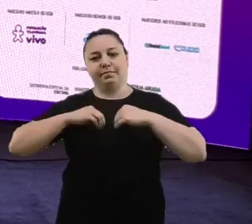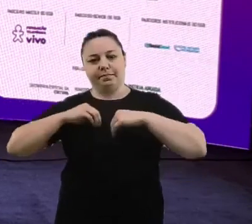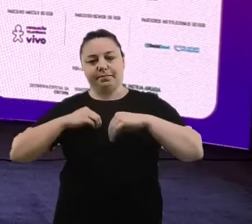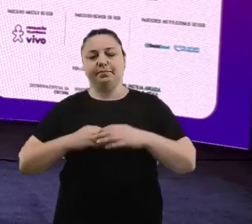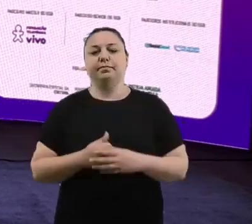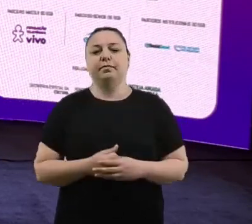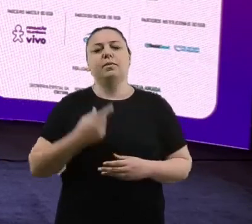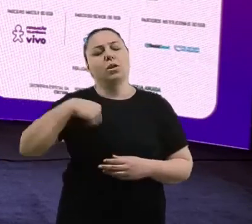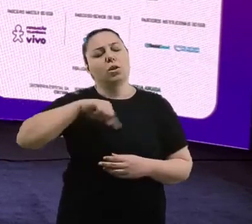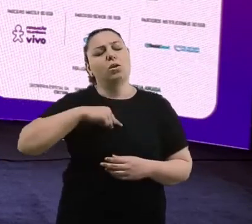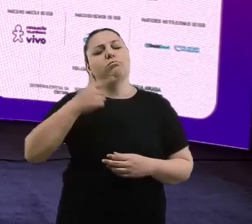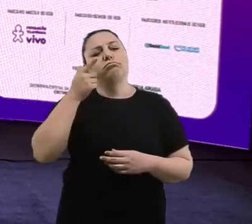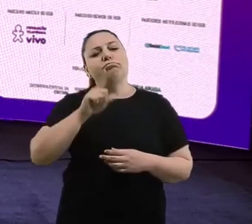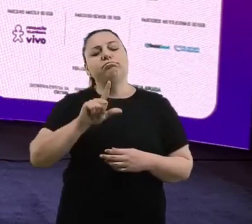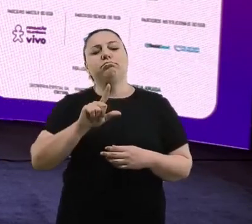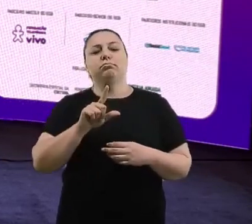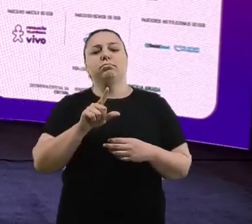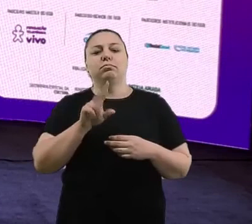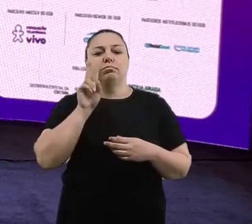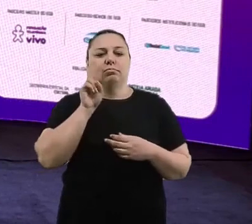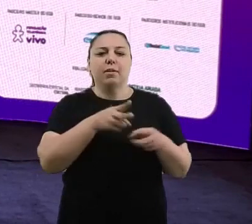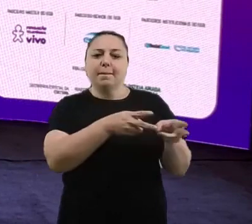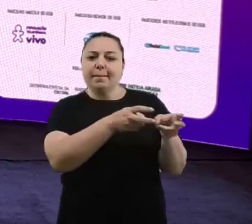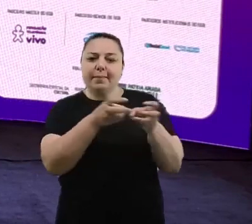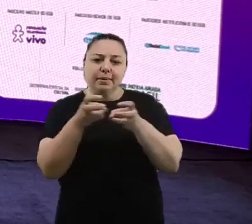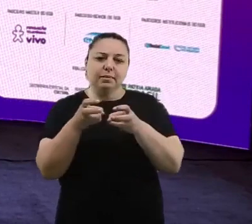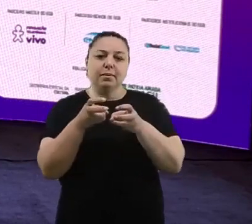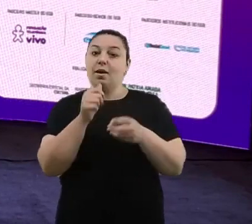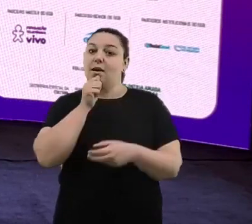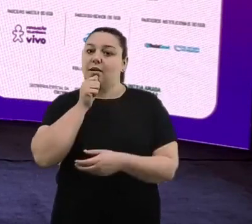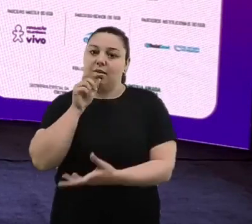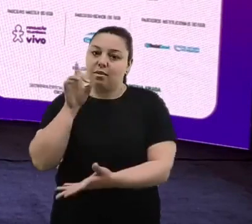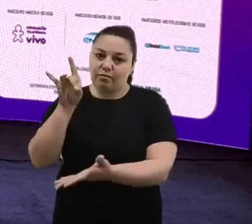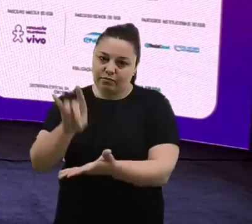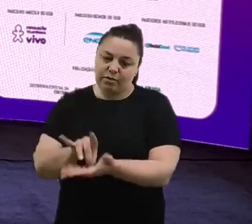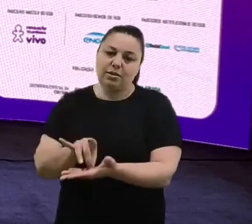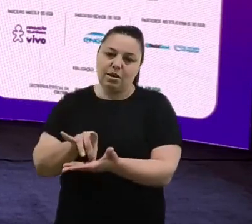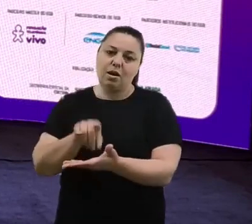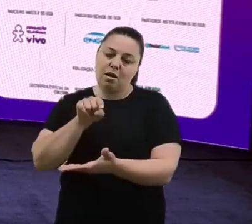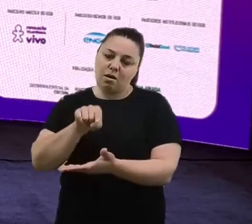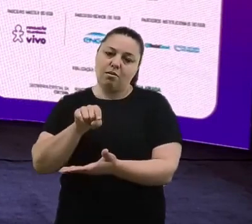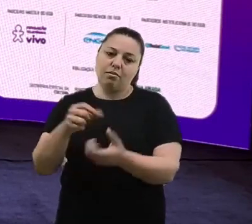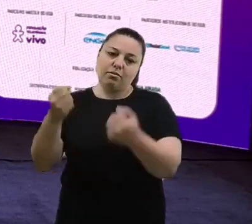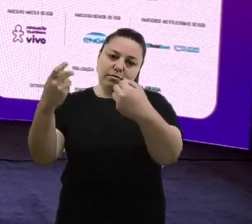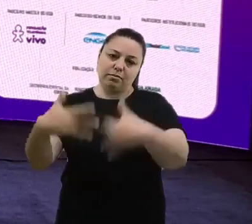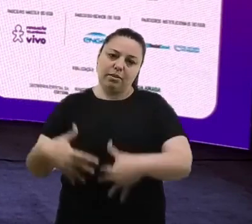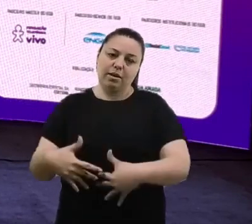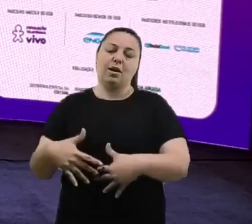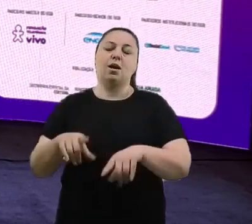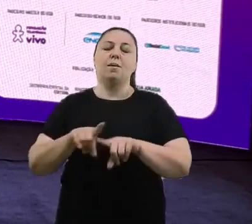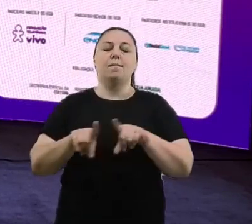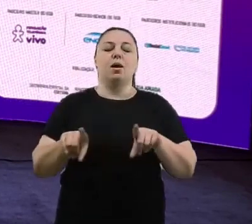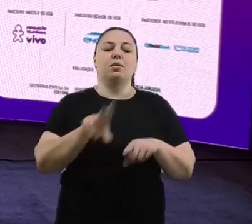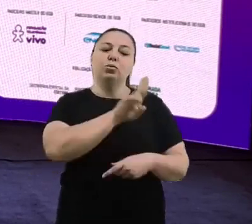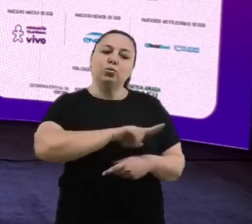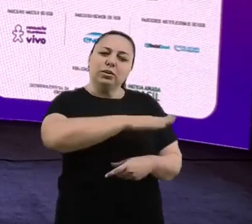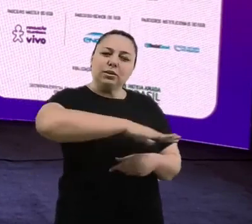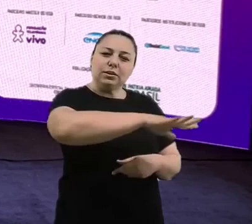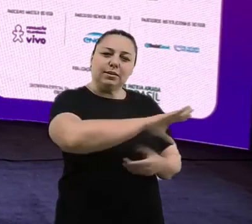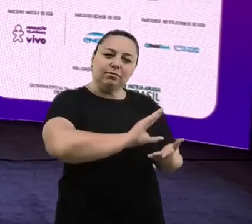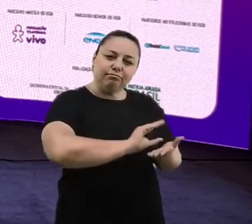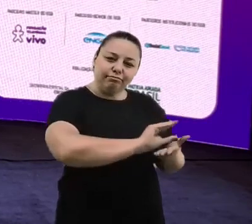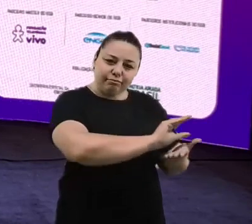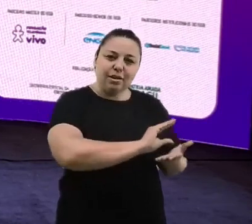isso ainda não é oficial, mas eu posso antecipar com base nos dados que a gente tem, nós